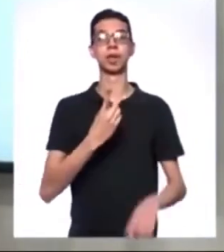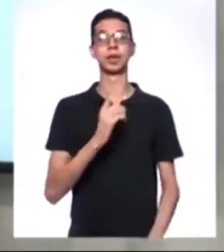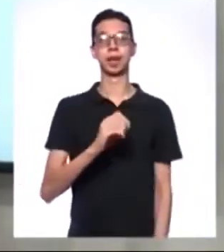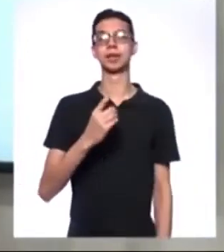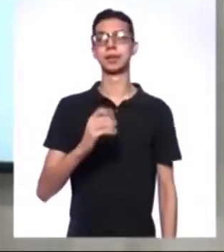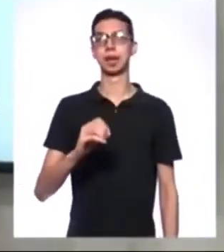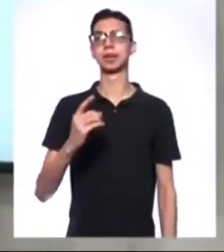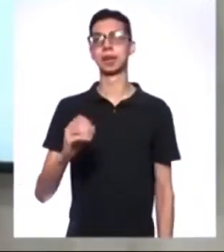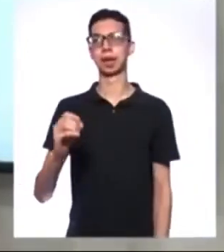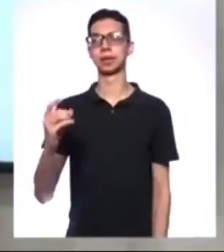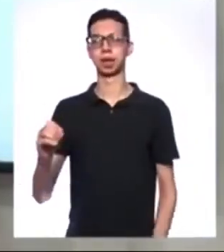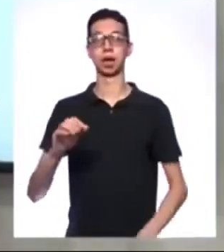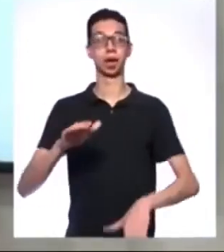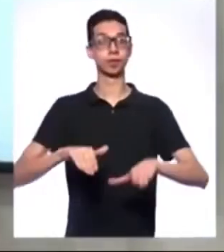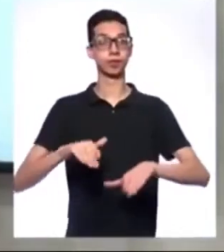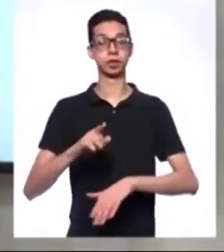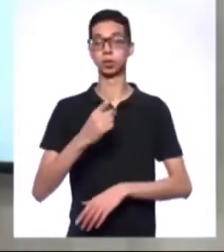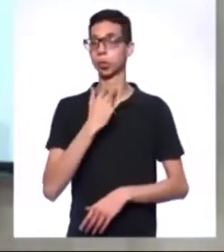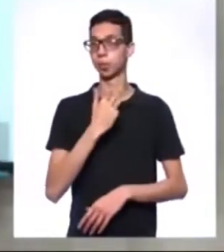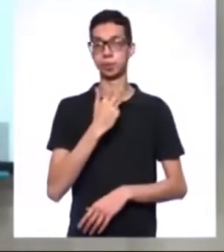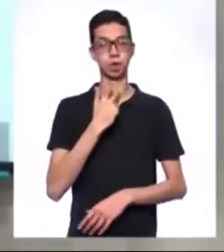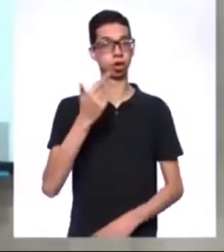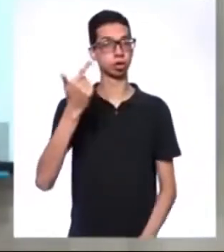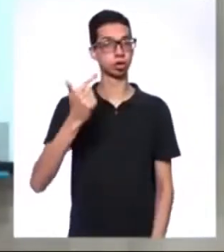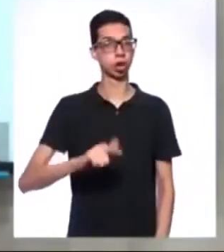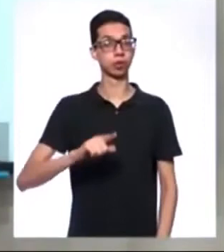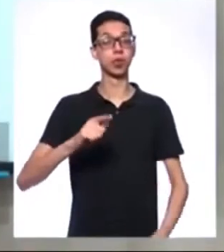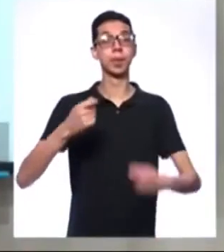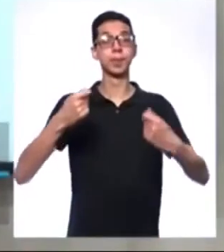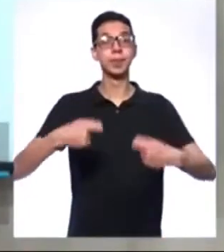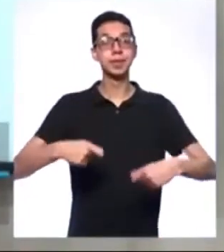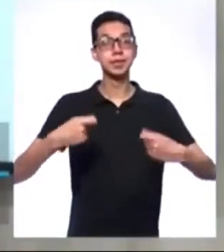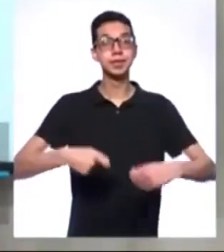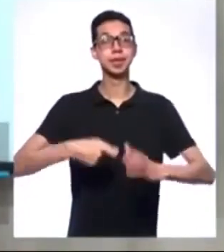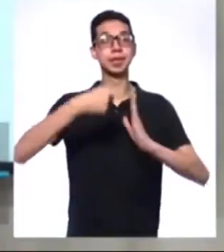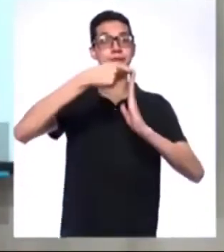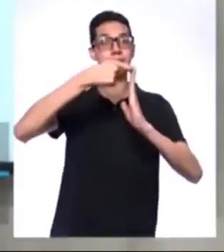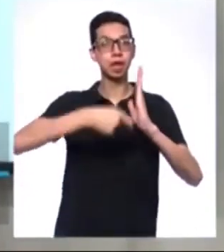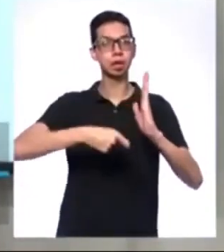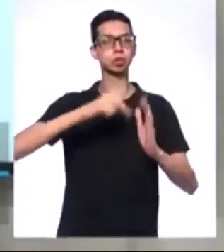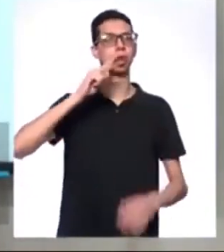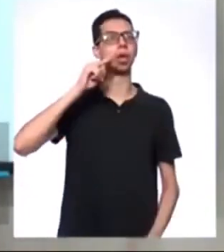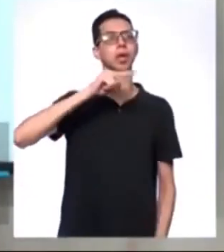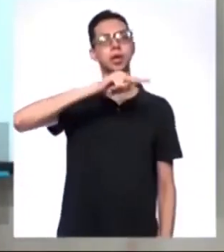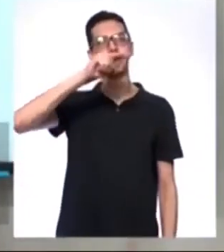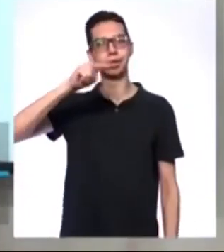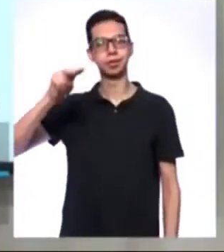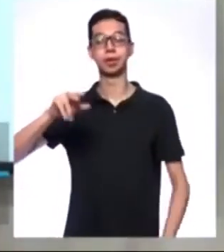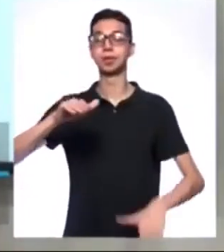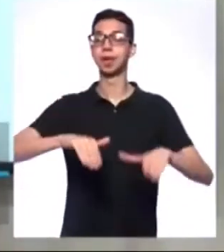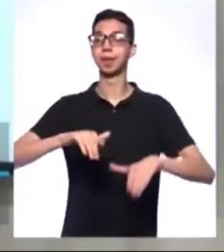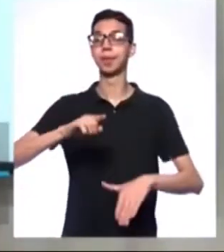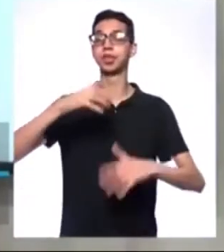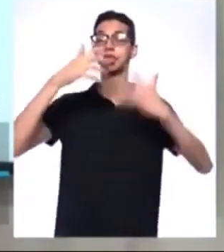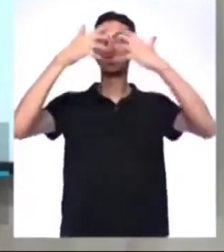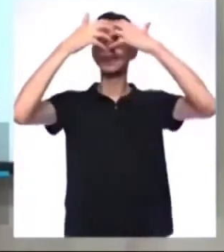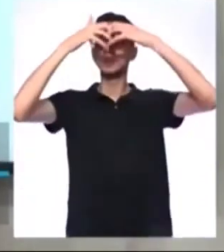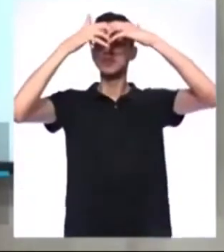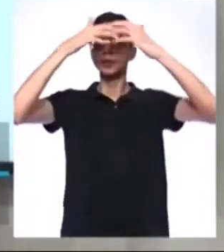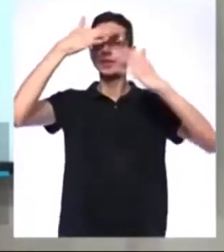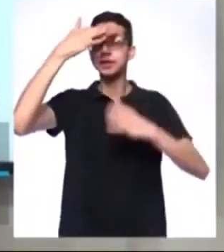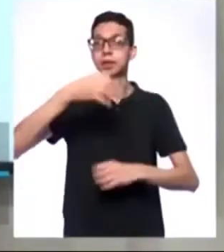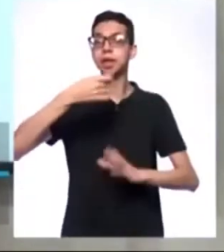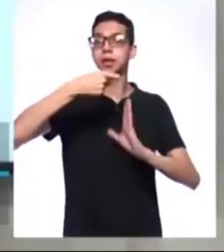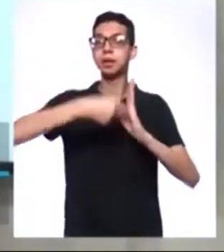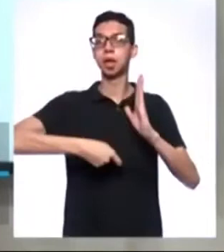10 10 10 10 mas tem hora que você não pode repetir tem querer o preço depende muito galera da interpretação sua do